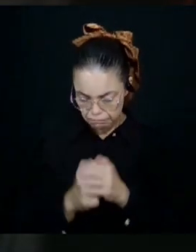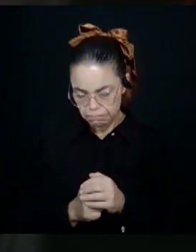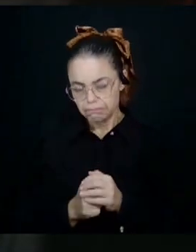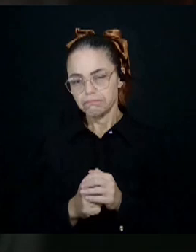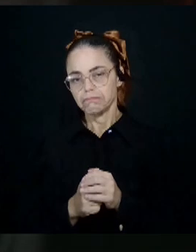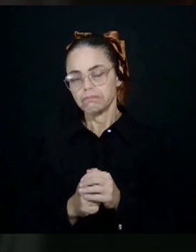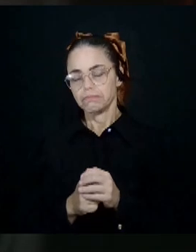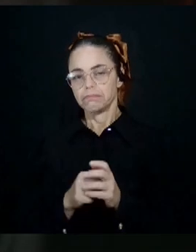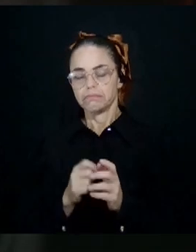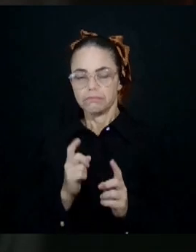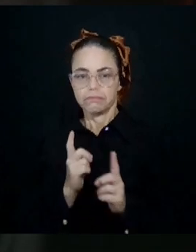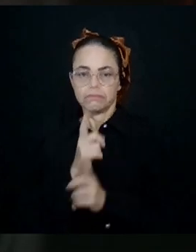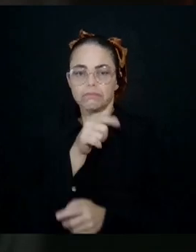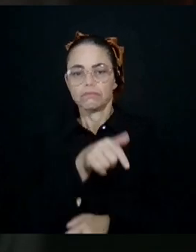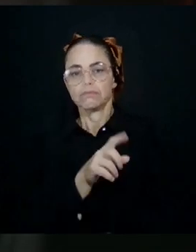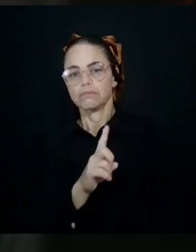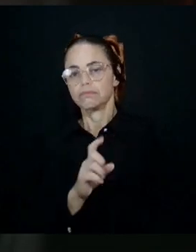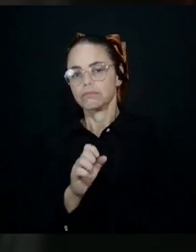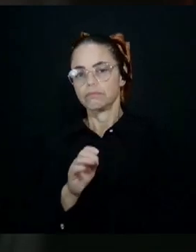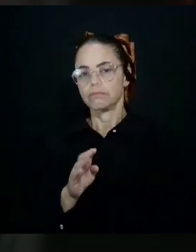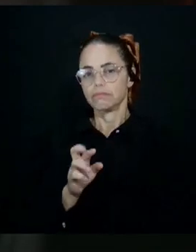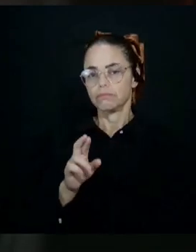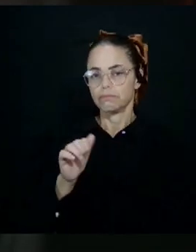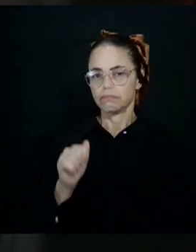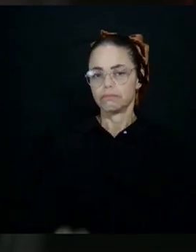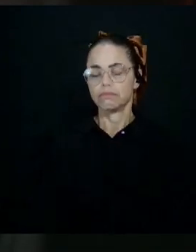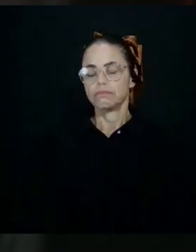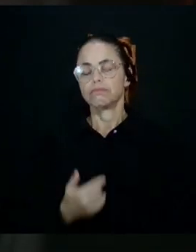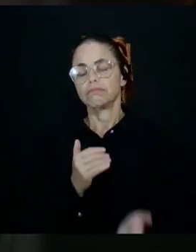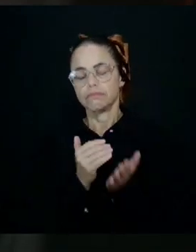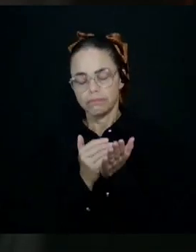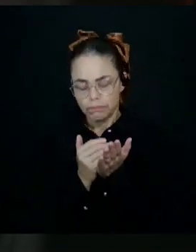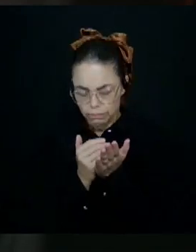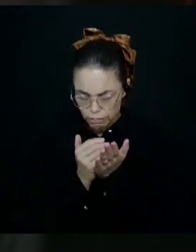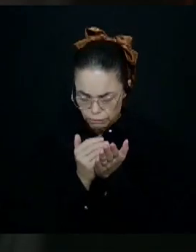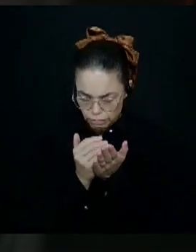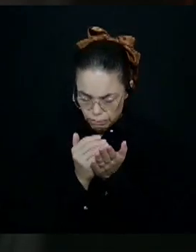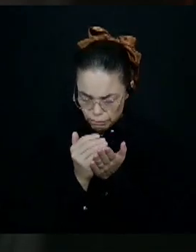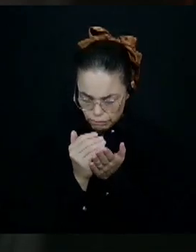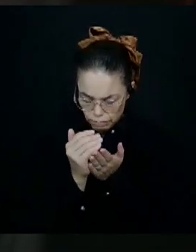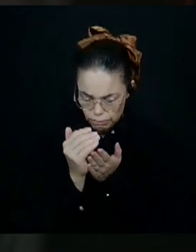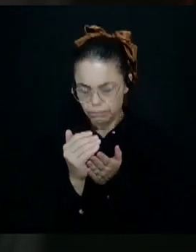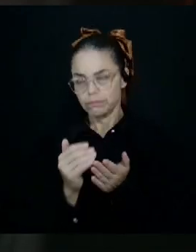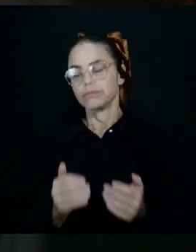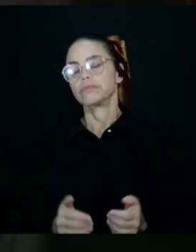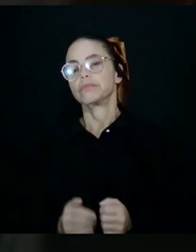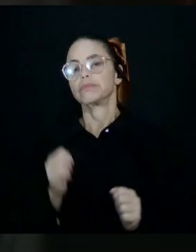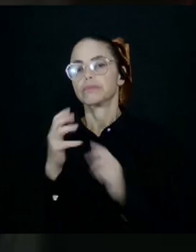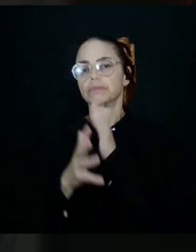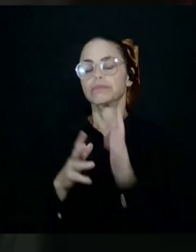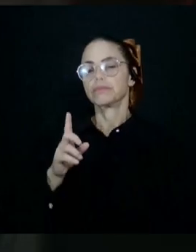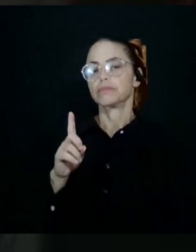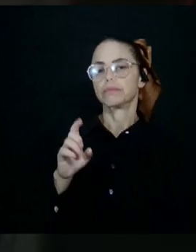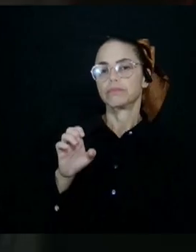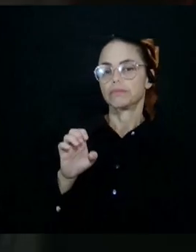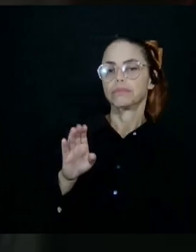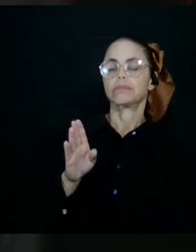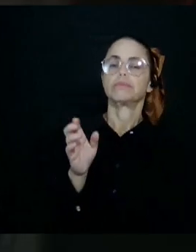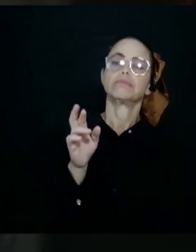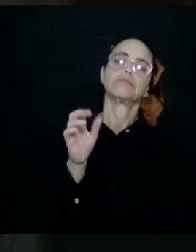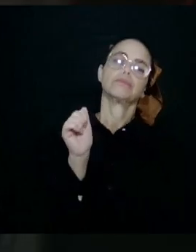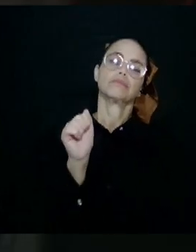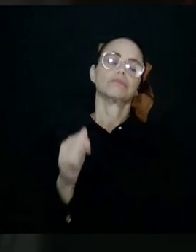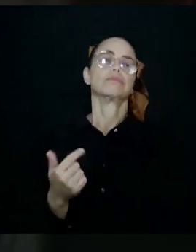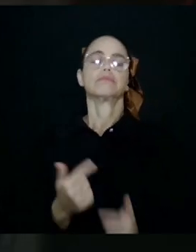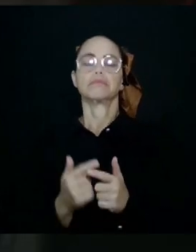Débora trouxe para a gente no início, né? Na consideração inicial, Débora, por que esses estereótipos criam